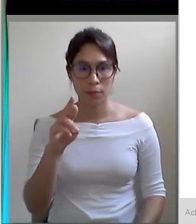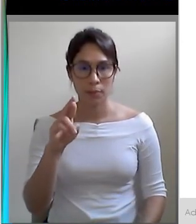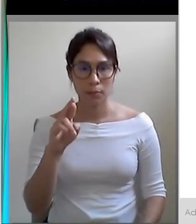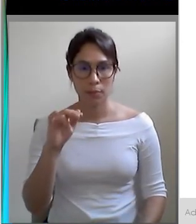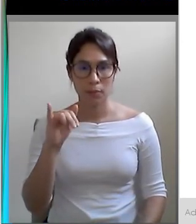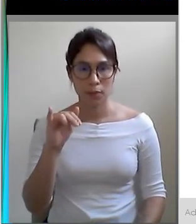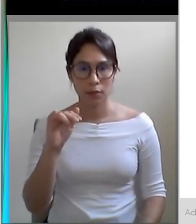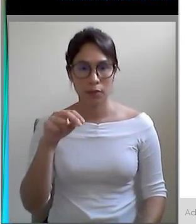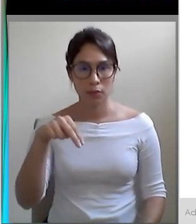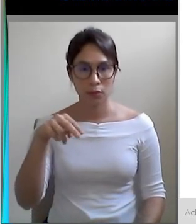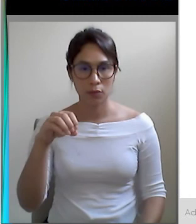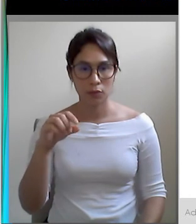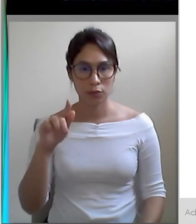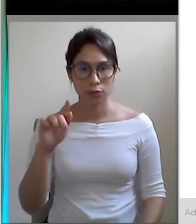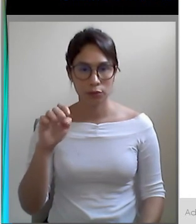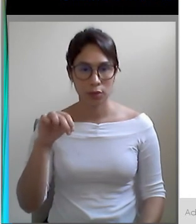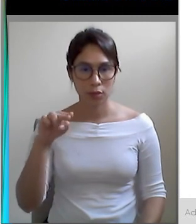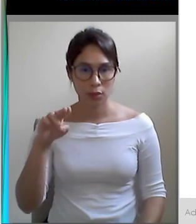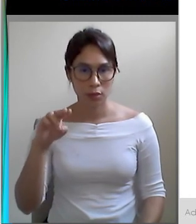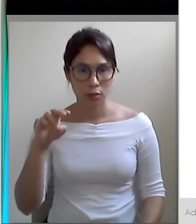fibrinogênio,